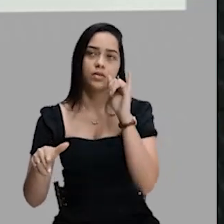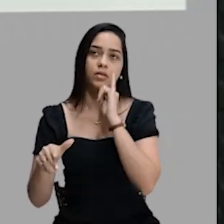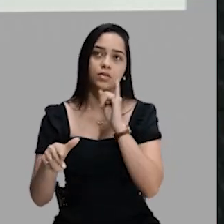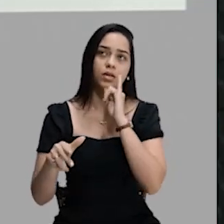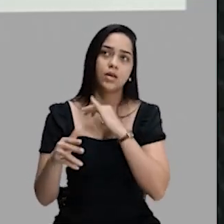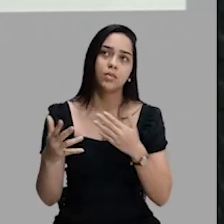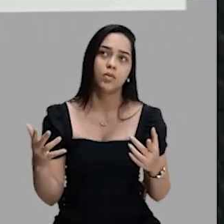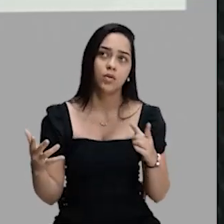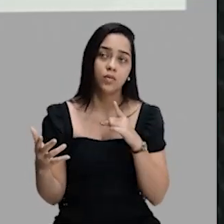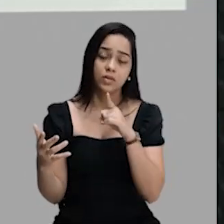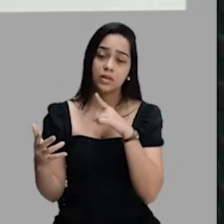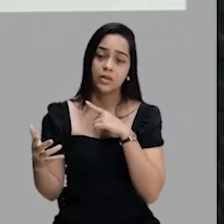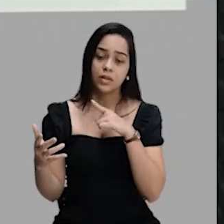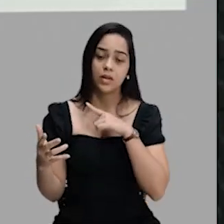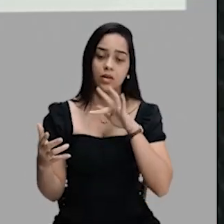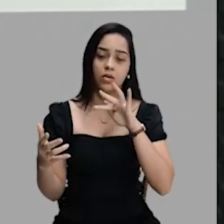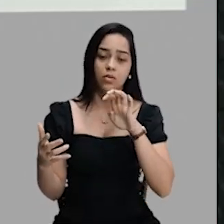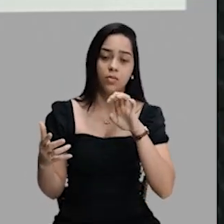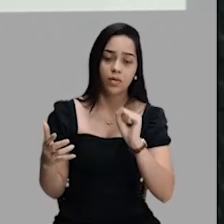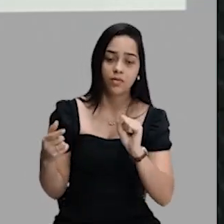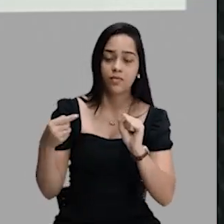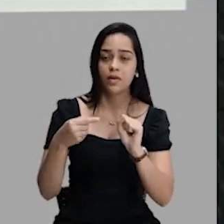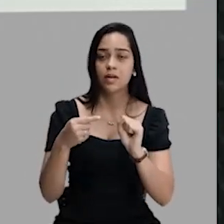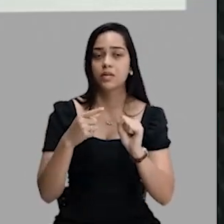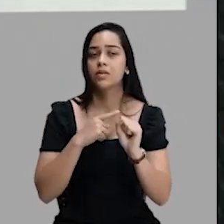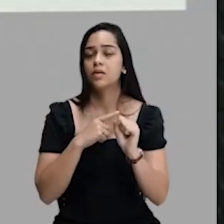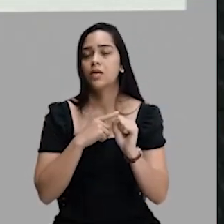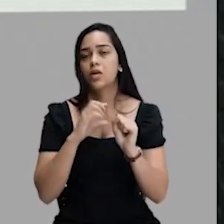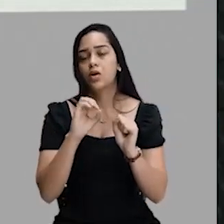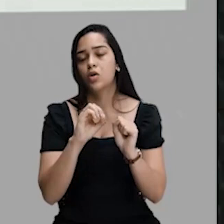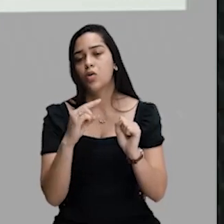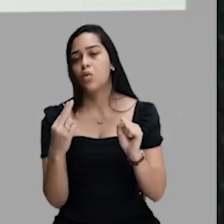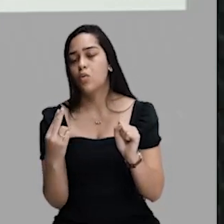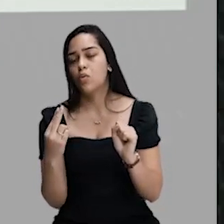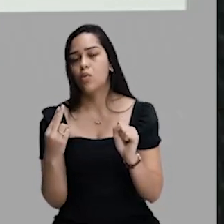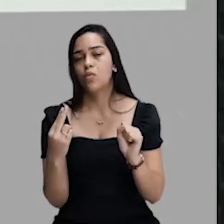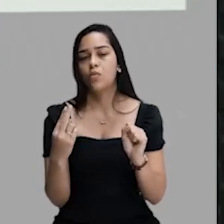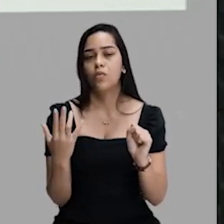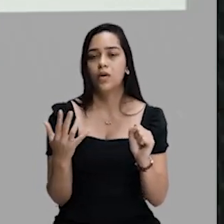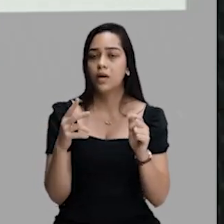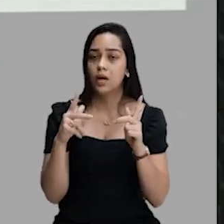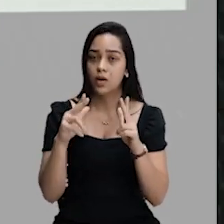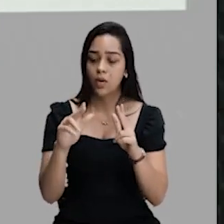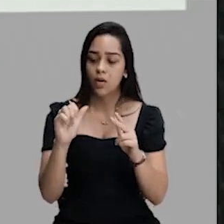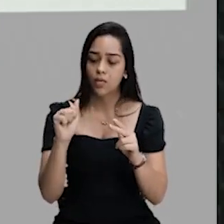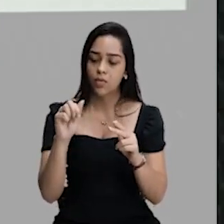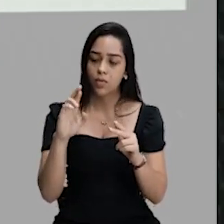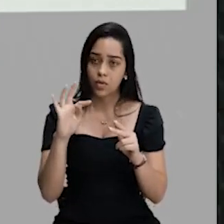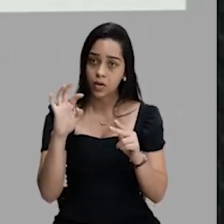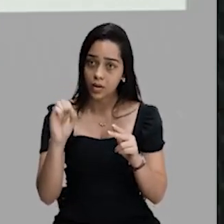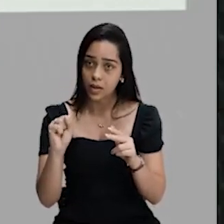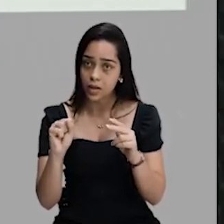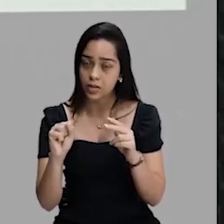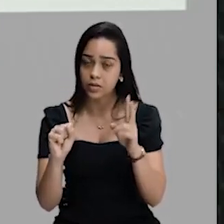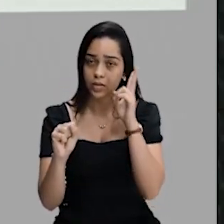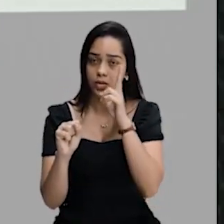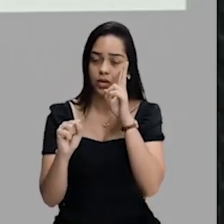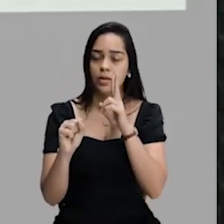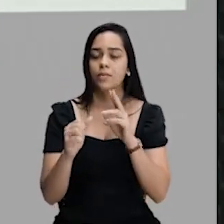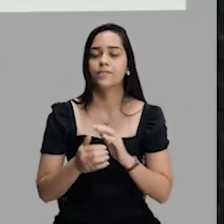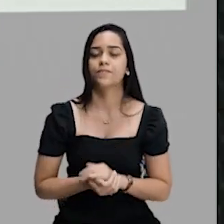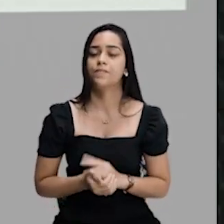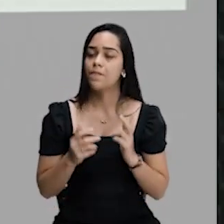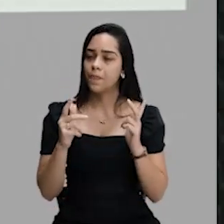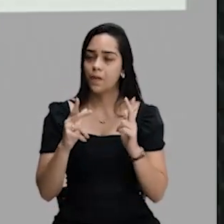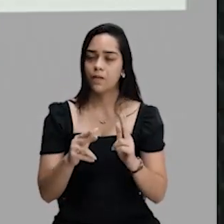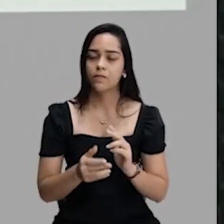você tem uma face e essa face, ou lados, é a mesma coisa de arestas, tá? Quando ele fala de lado e aresta